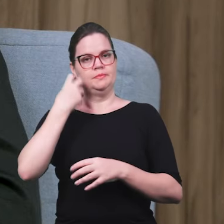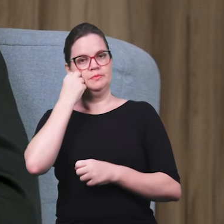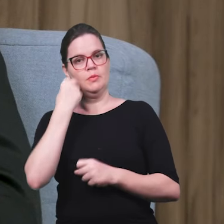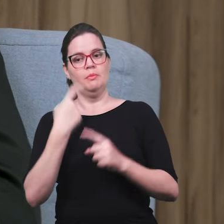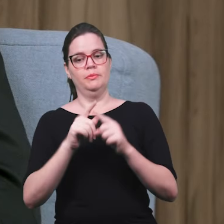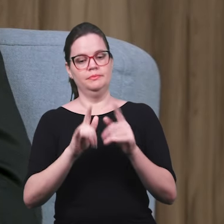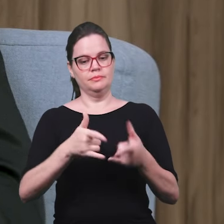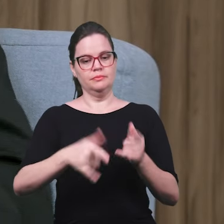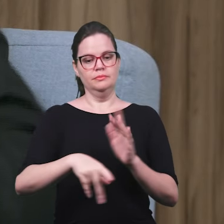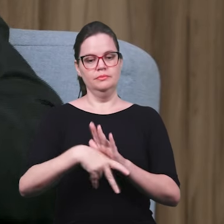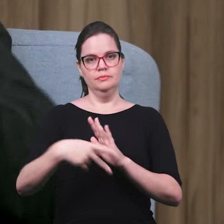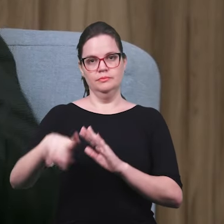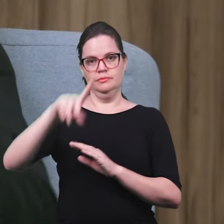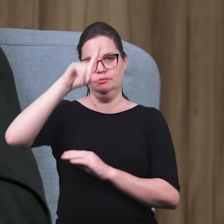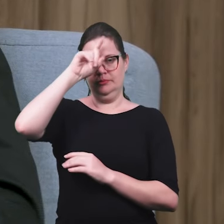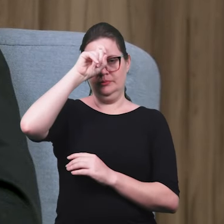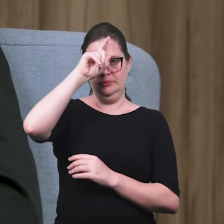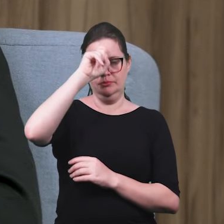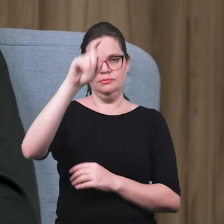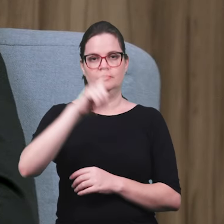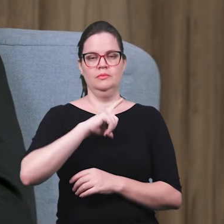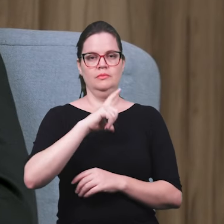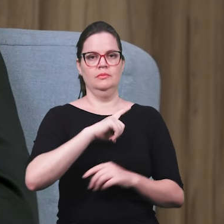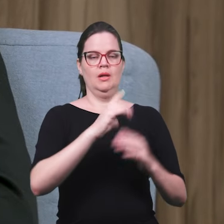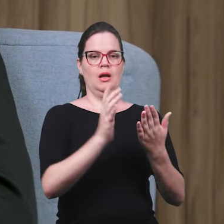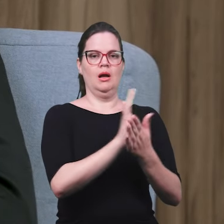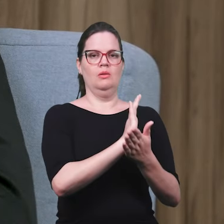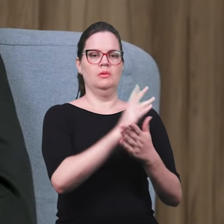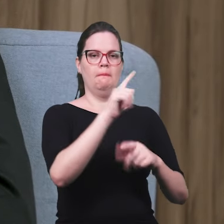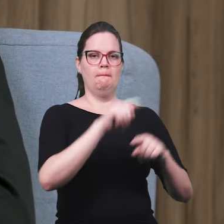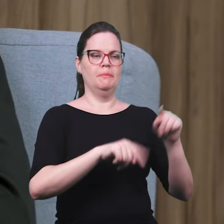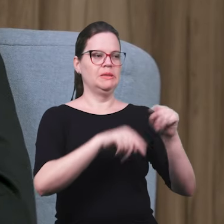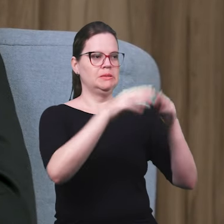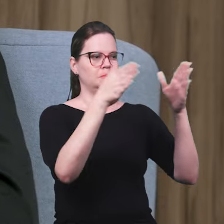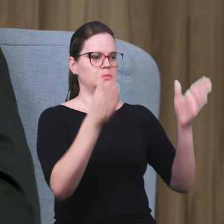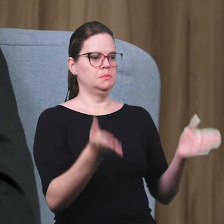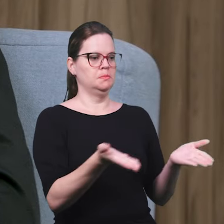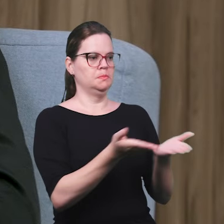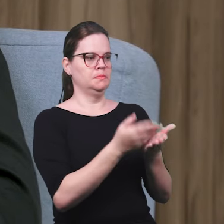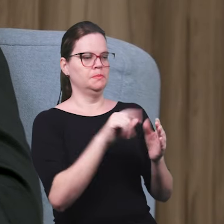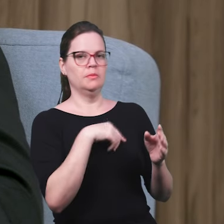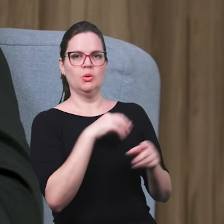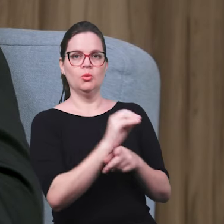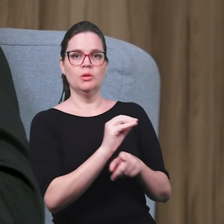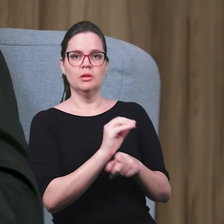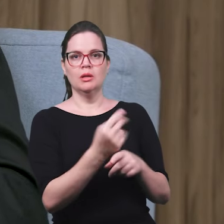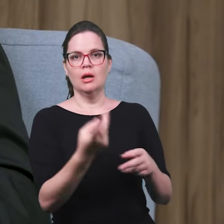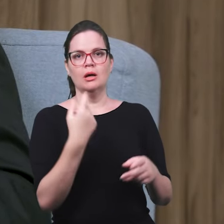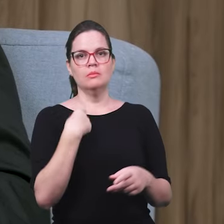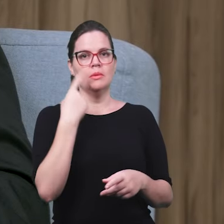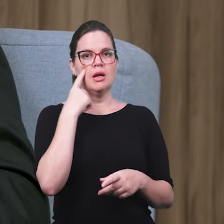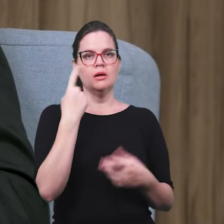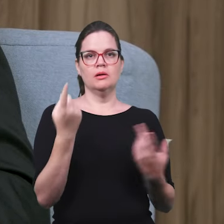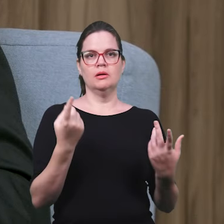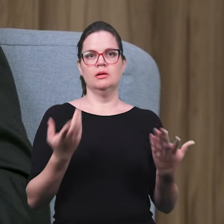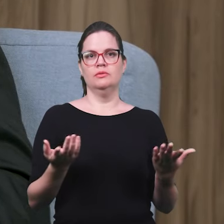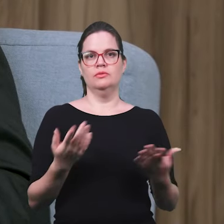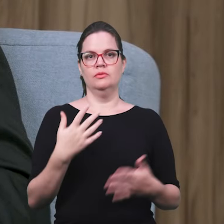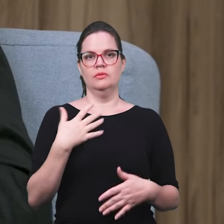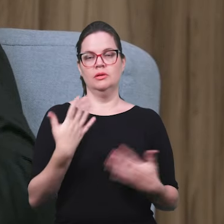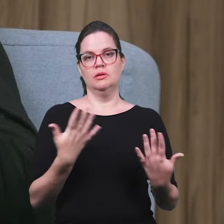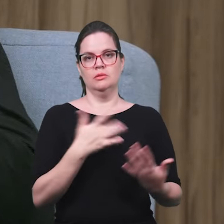fica ali uma cama hospitalar, às vezes um equipamento mais para cuidar de